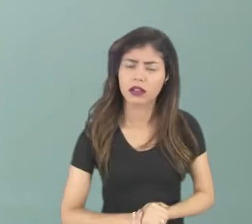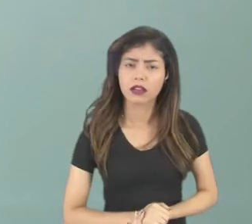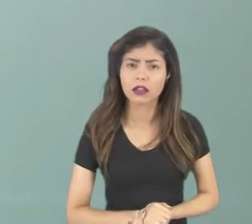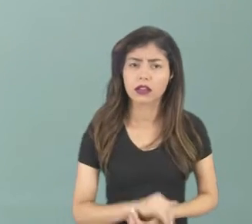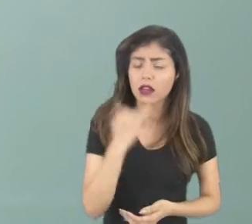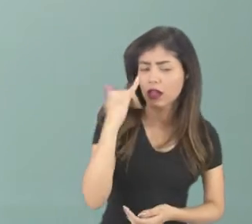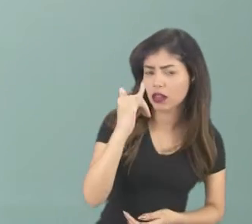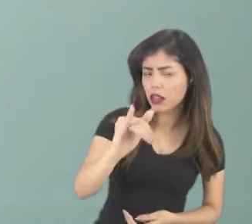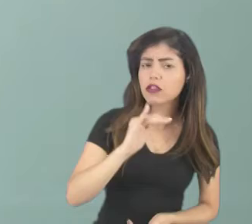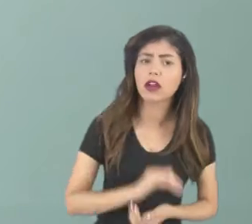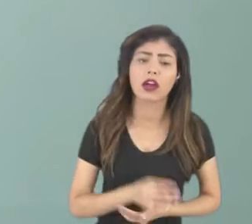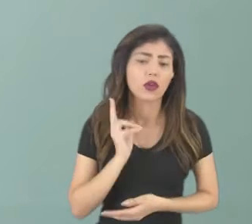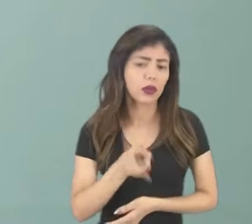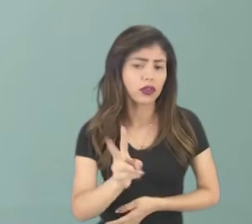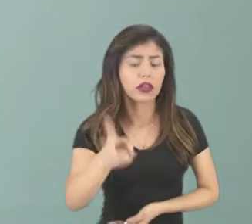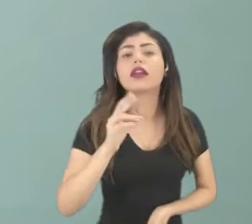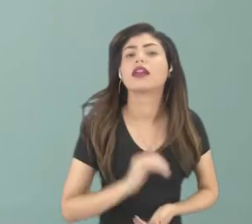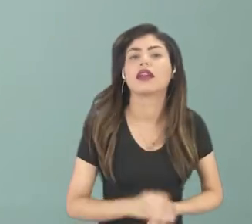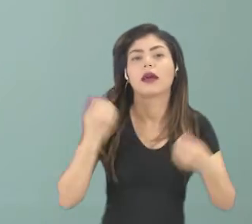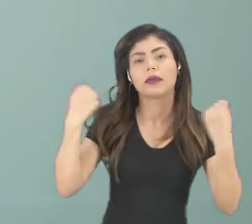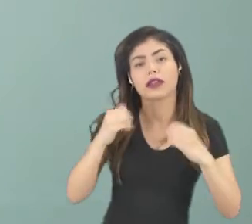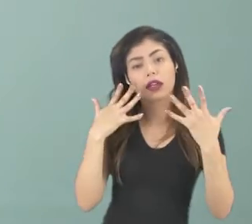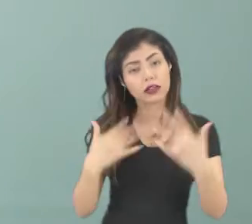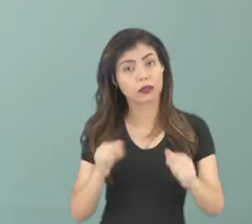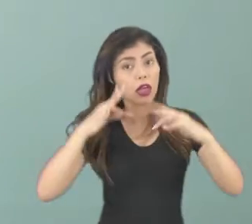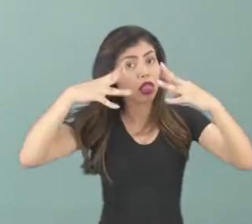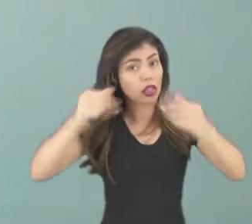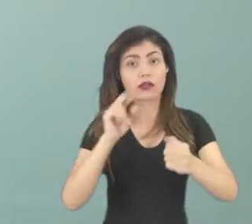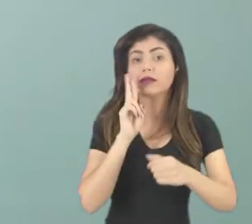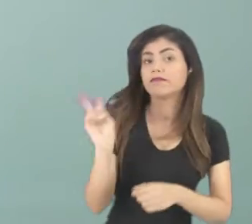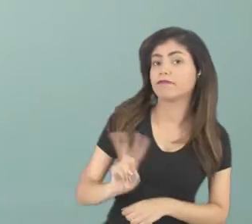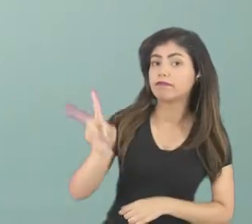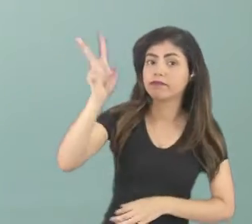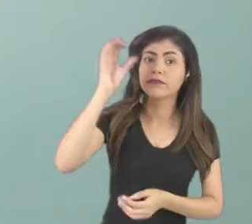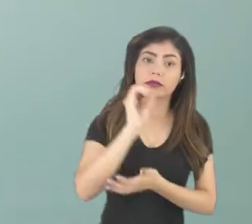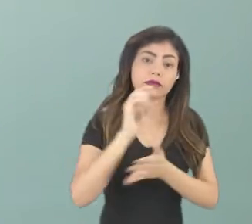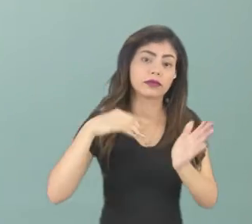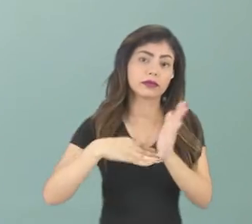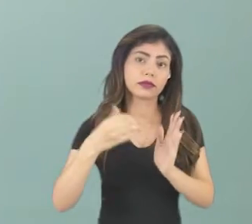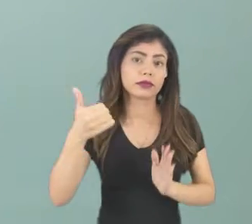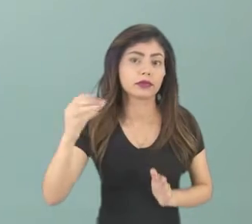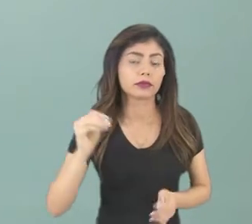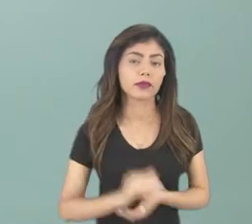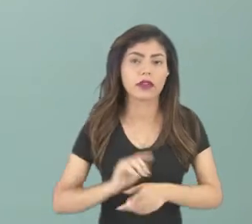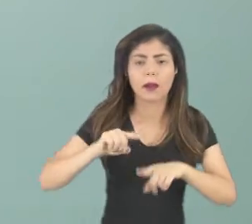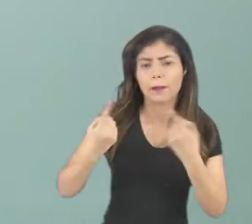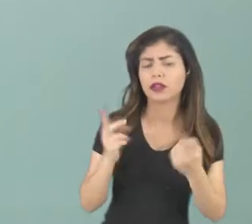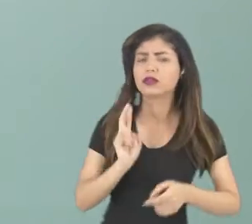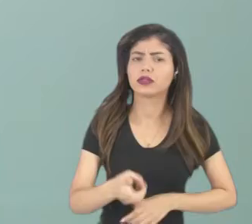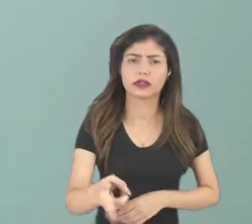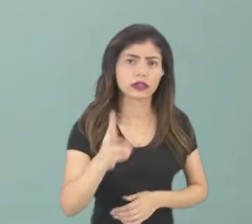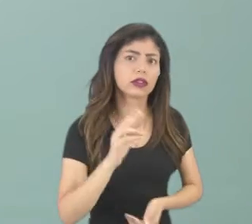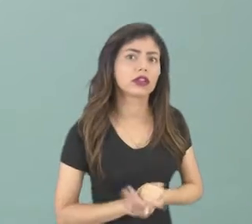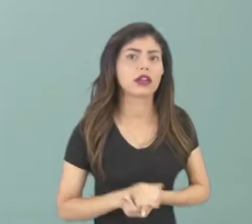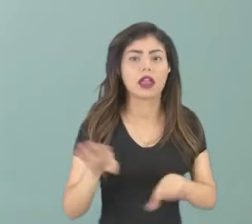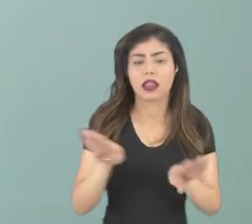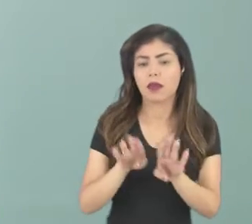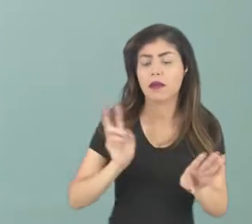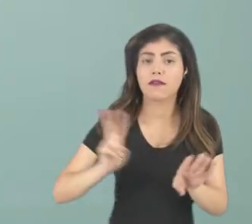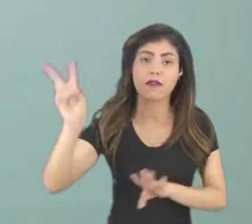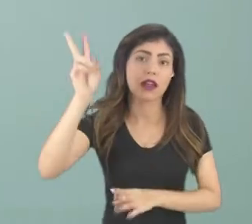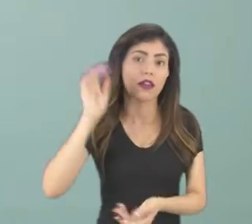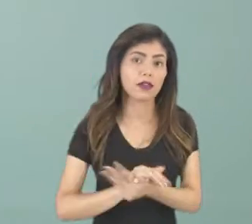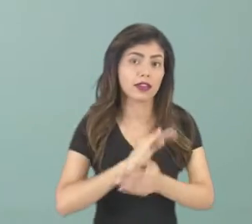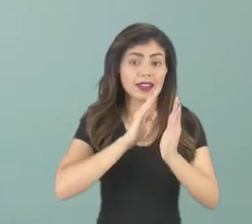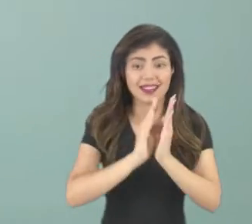a energia de forma contínua ela deve assumir todos os possíveis valores entre 0 e 10 só que de forma contínua assim um